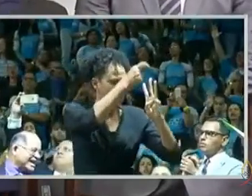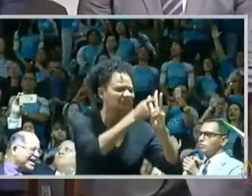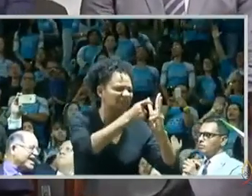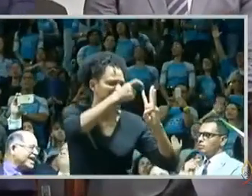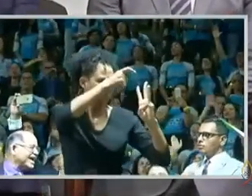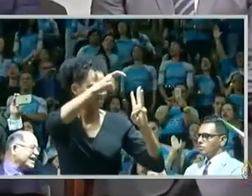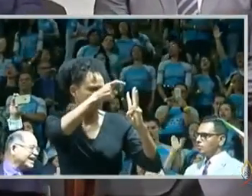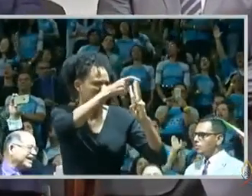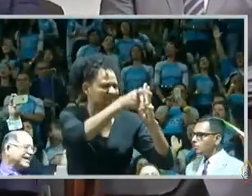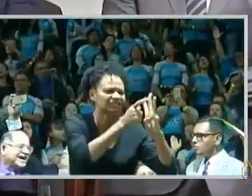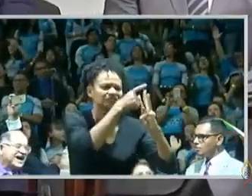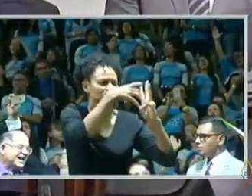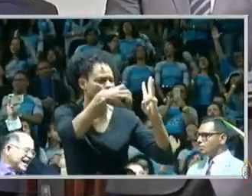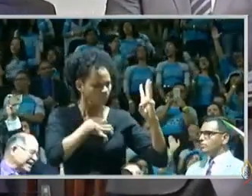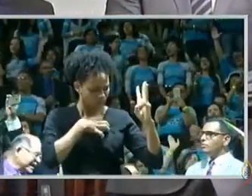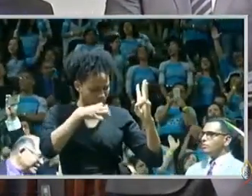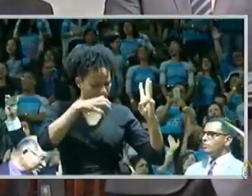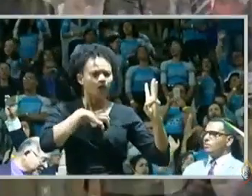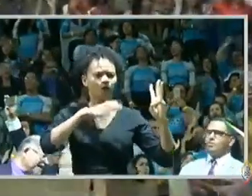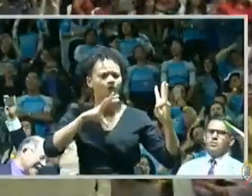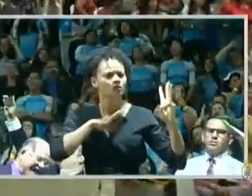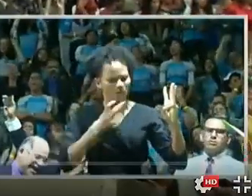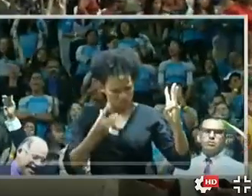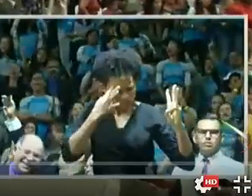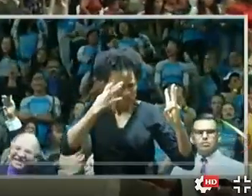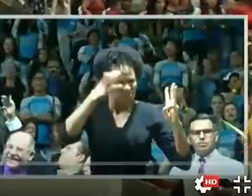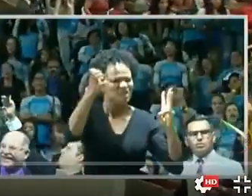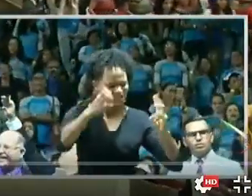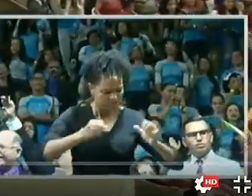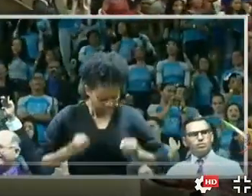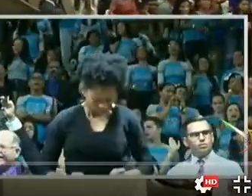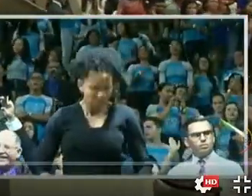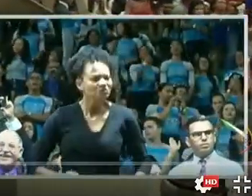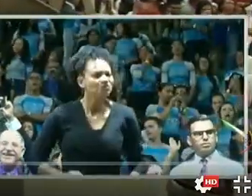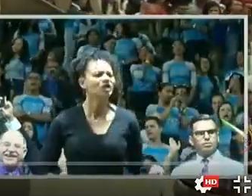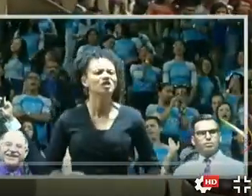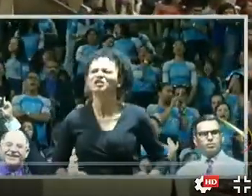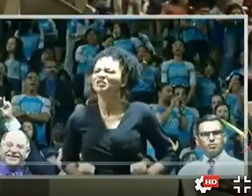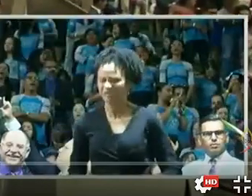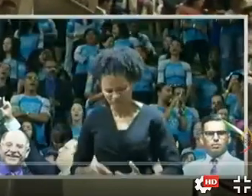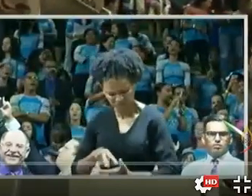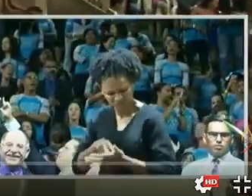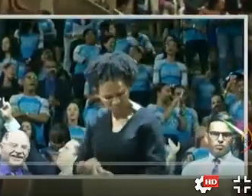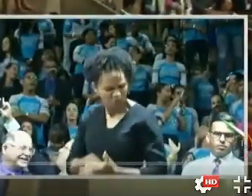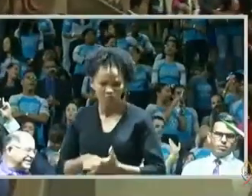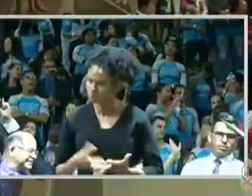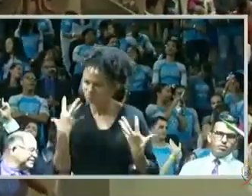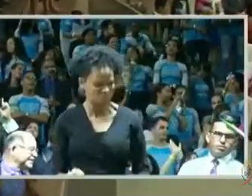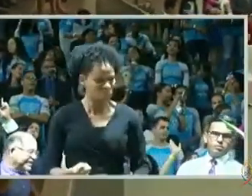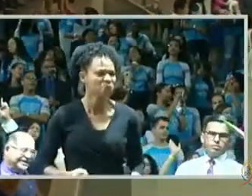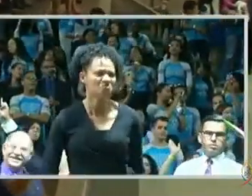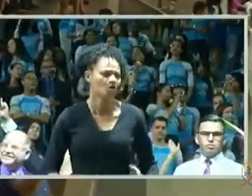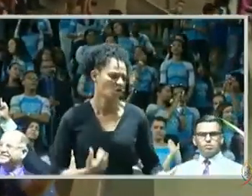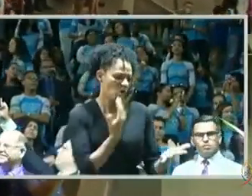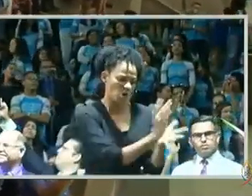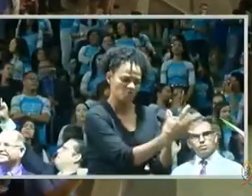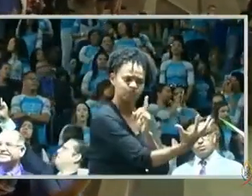cheios de unção e de convicção, da cabeça aos pés,